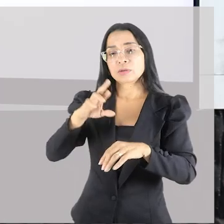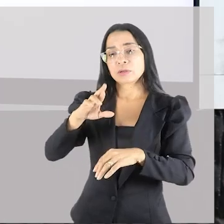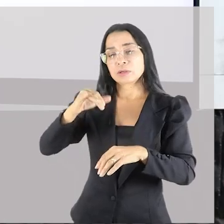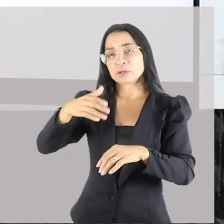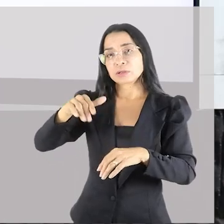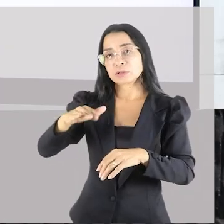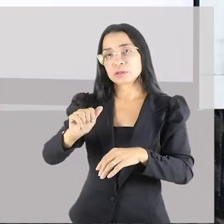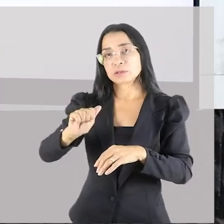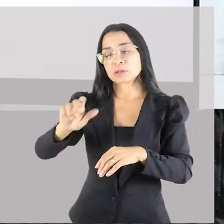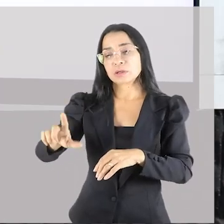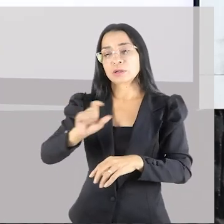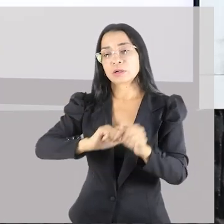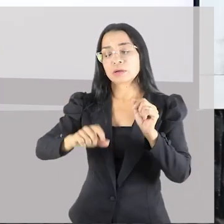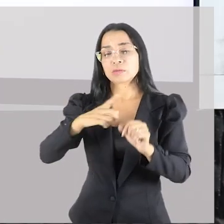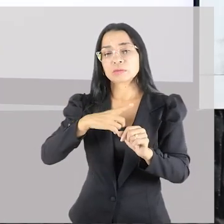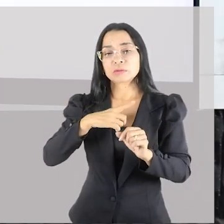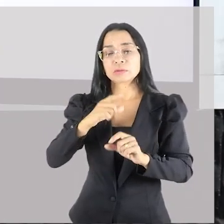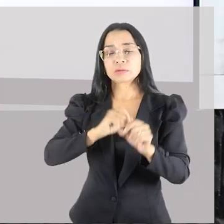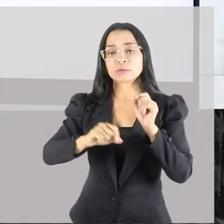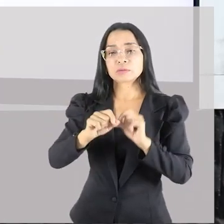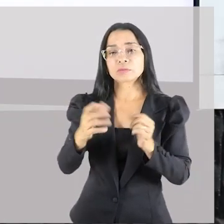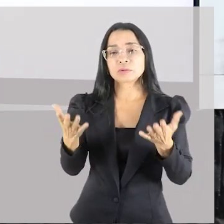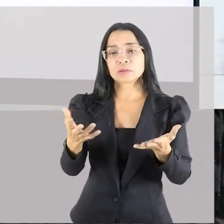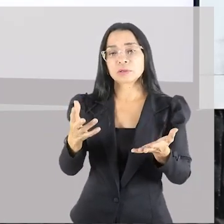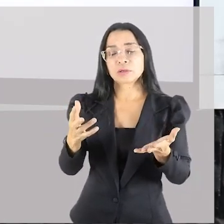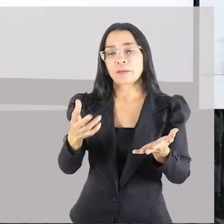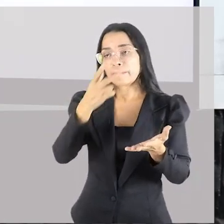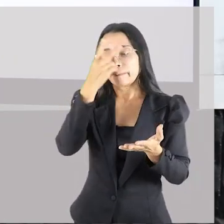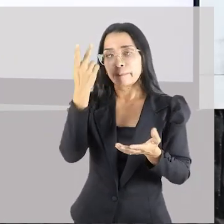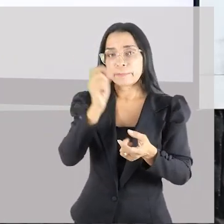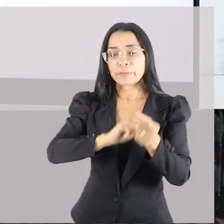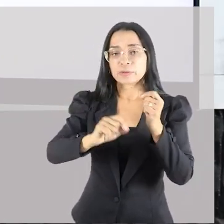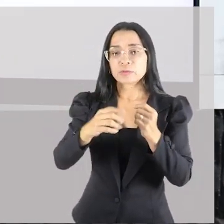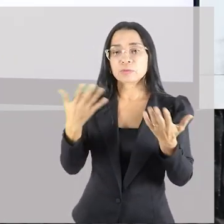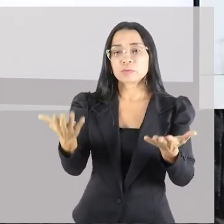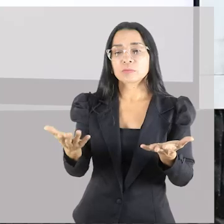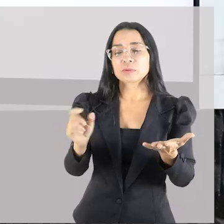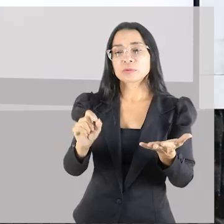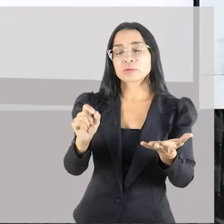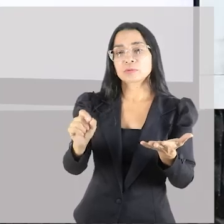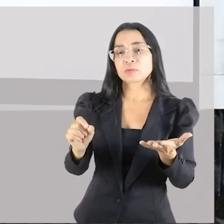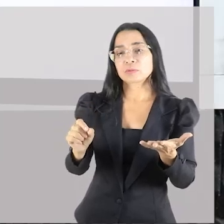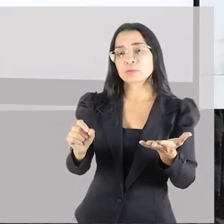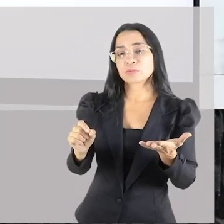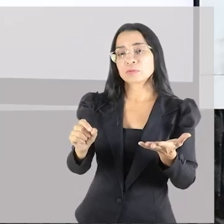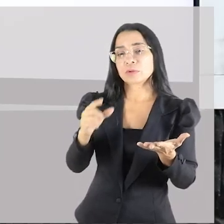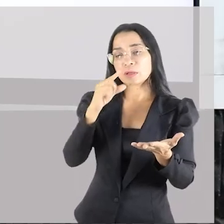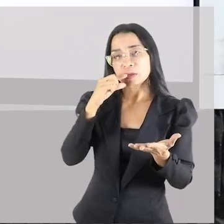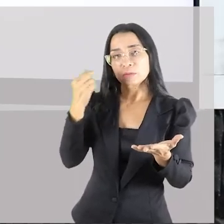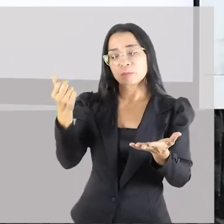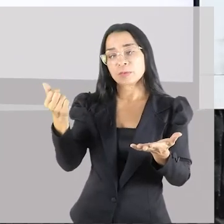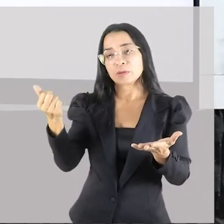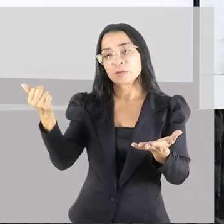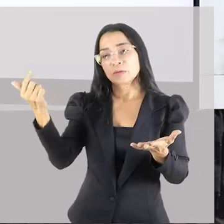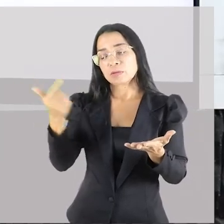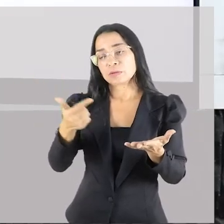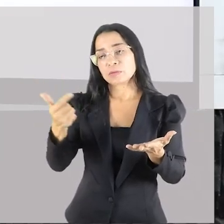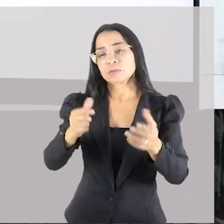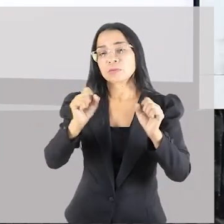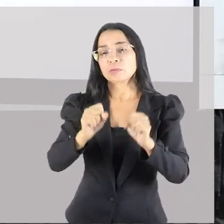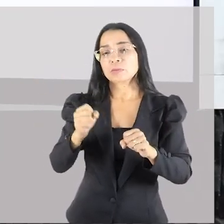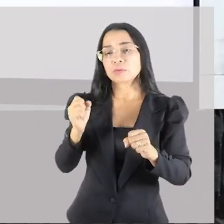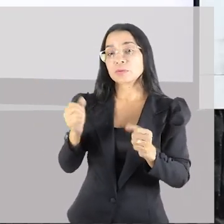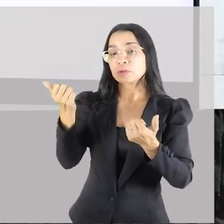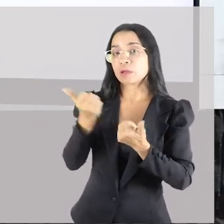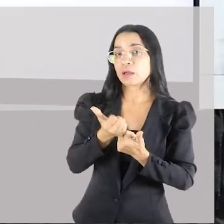regencial, que é o período que você tem regentes, enquanto Dom Pedro II, que vai ser Dom Pedro II, né, Pedro de Alcântara, ele possa,